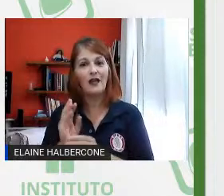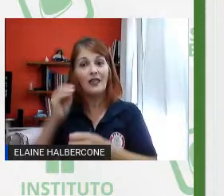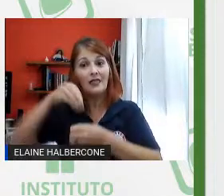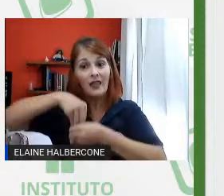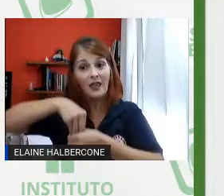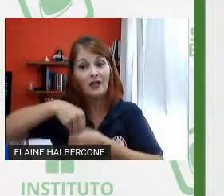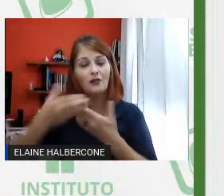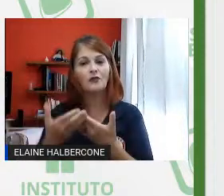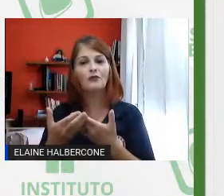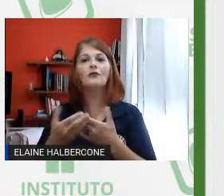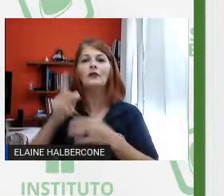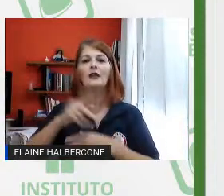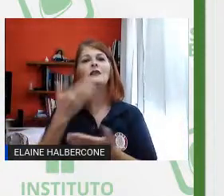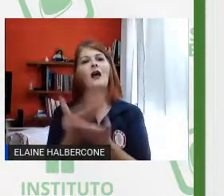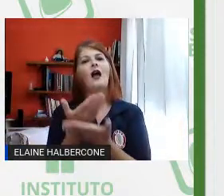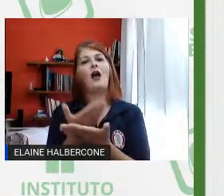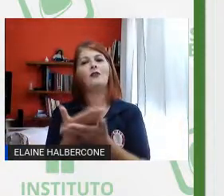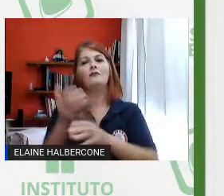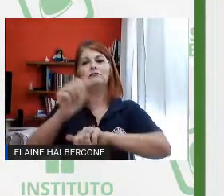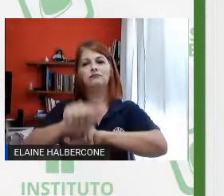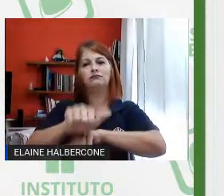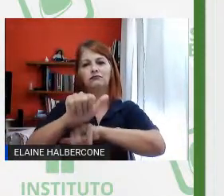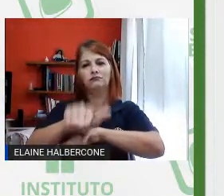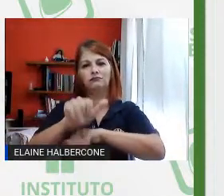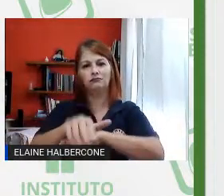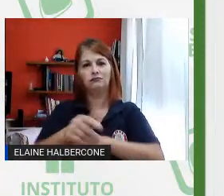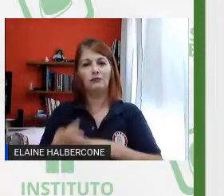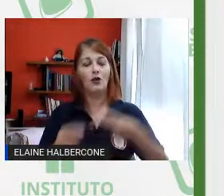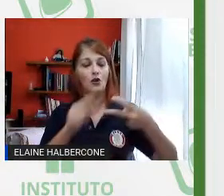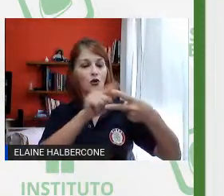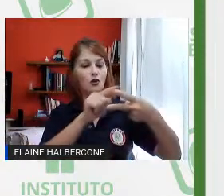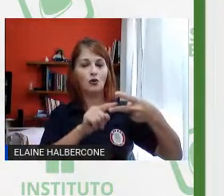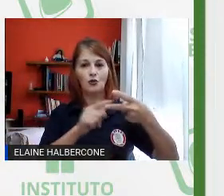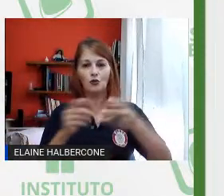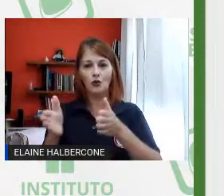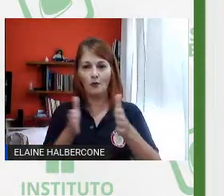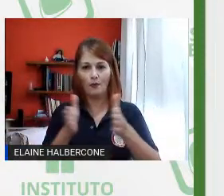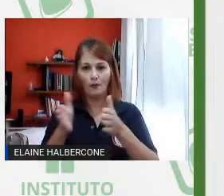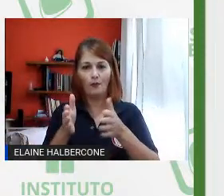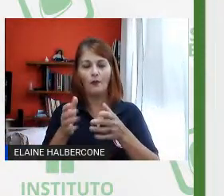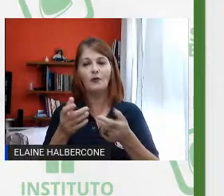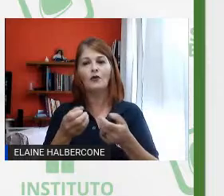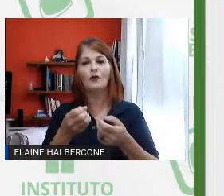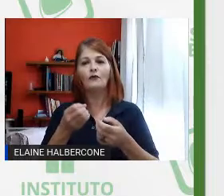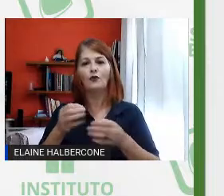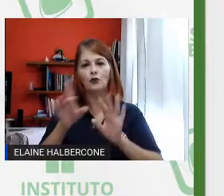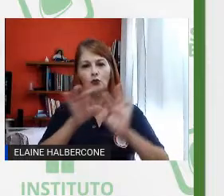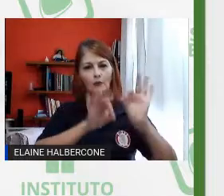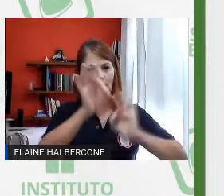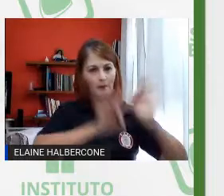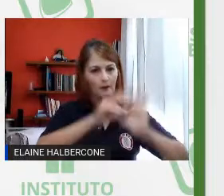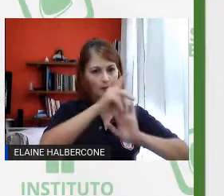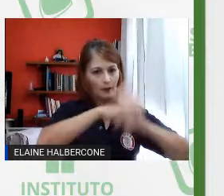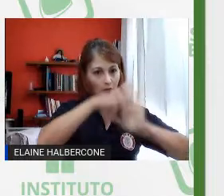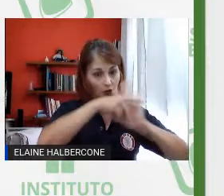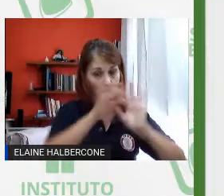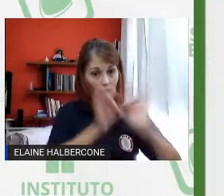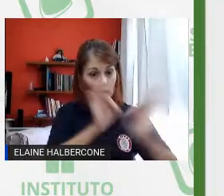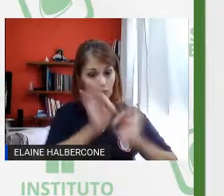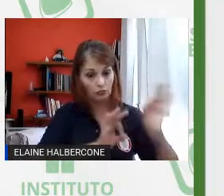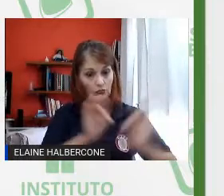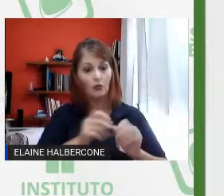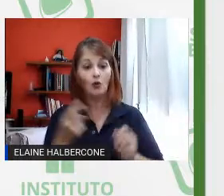dentro da regência. Tá? Então, esses dois momentos foram os dois momentos do planejamento, tá? Onde nós